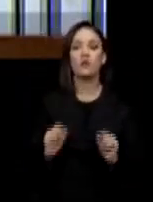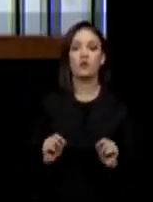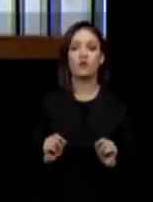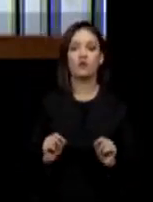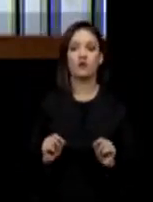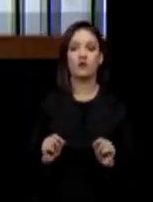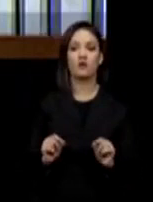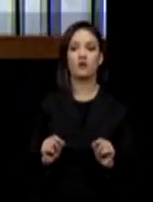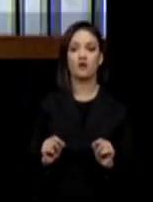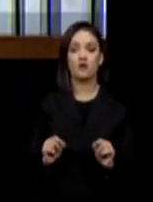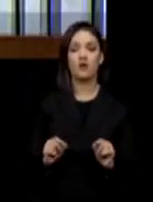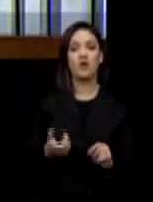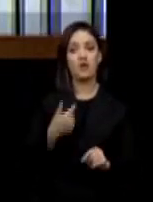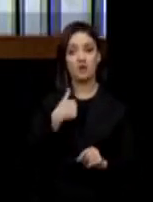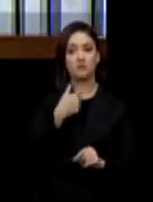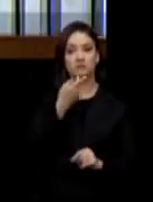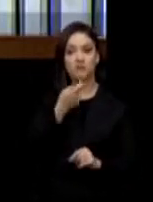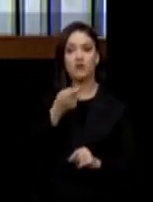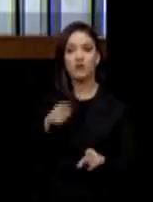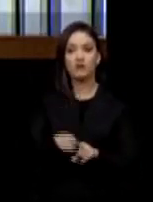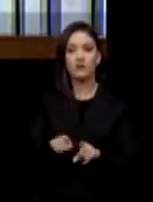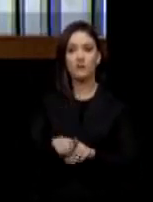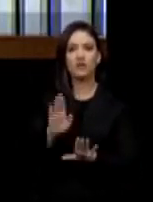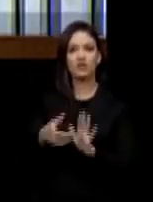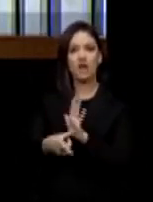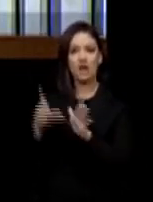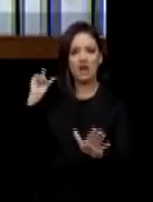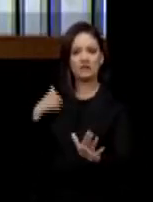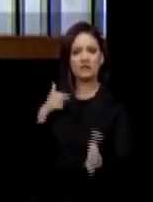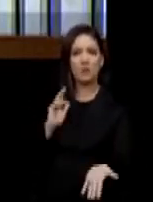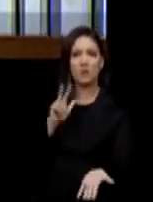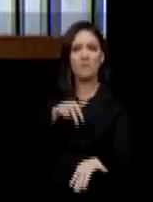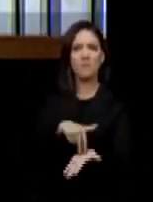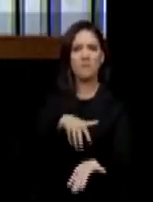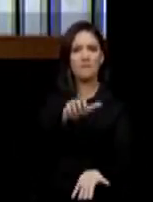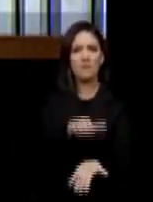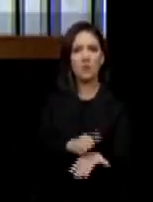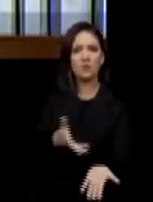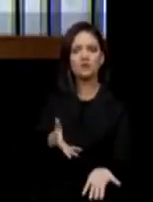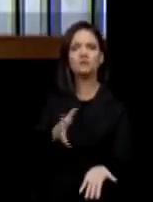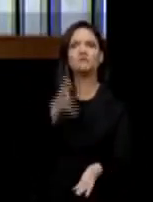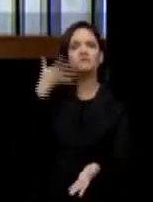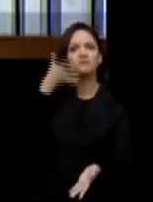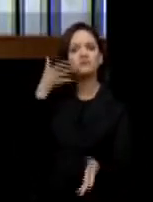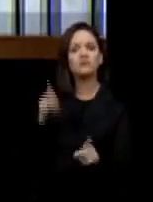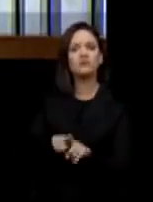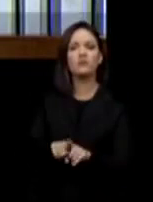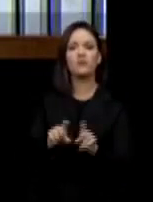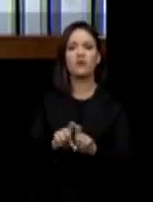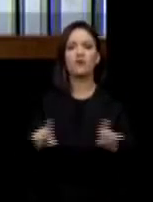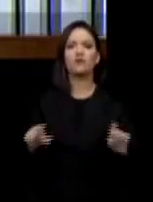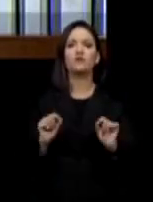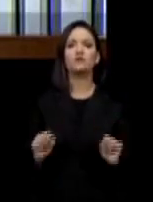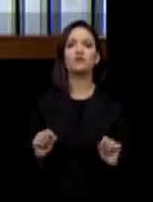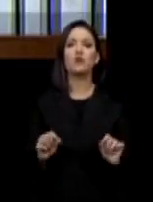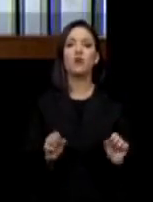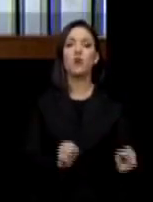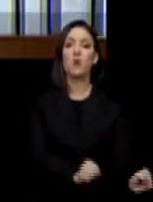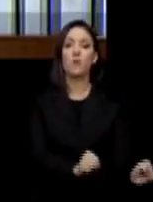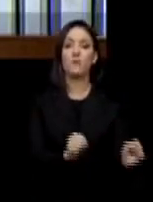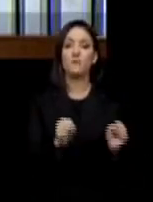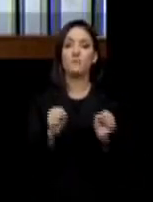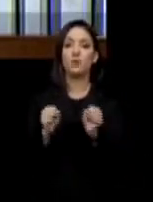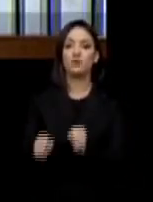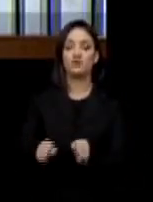reverberando, e repito desde o meu discurso de posse que a citei, a seguinte frase, o poder que não